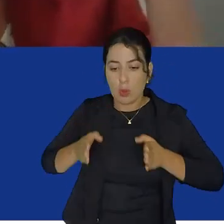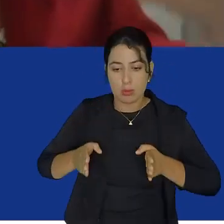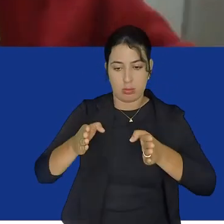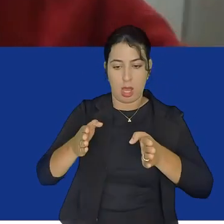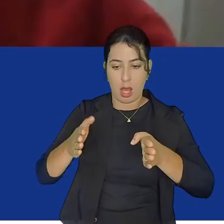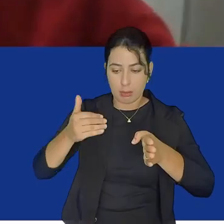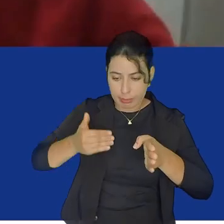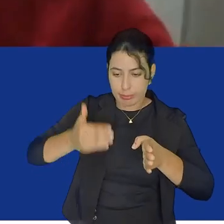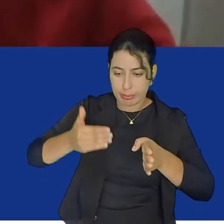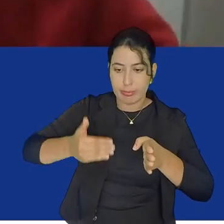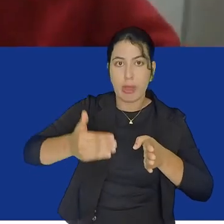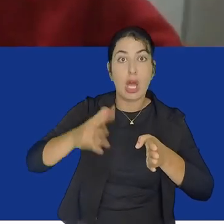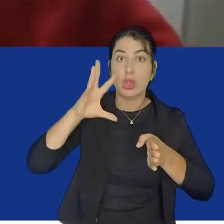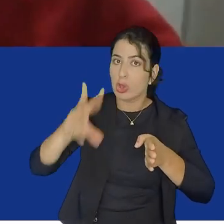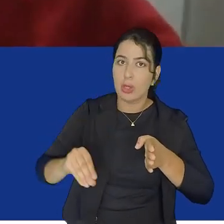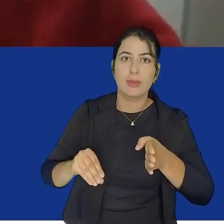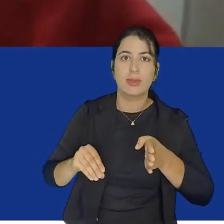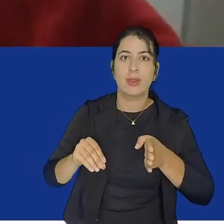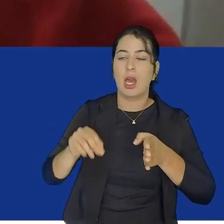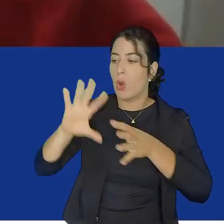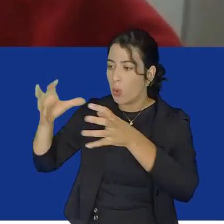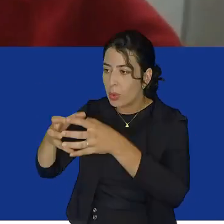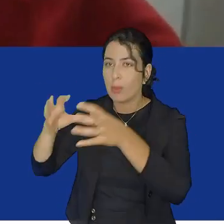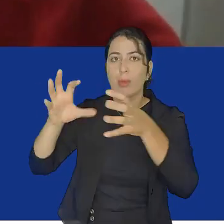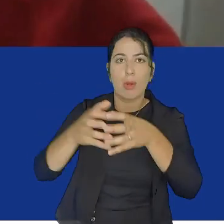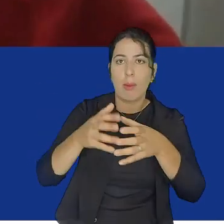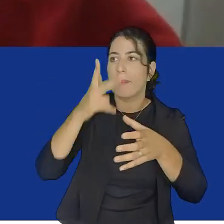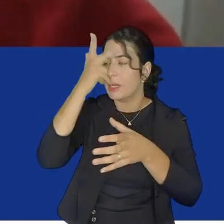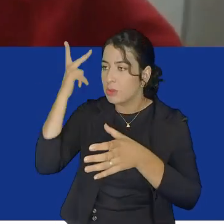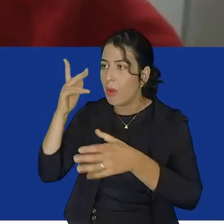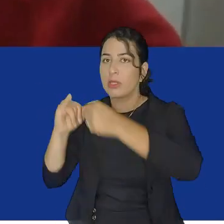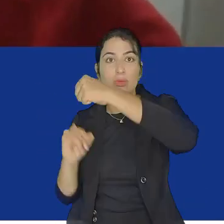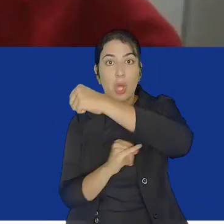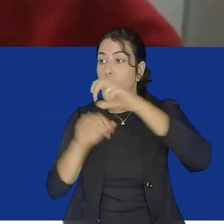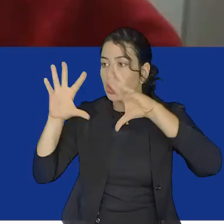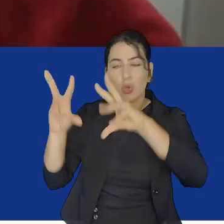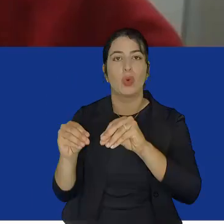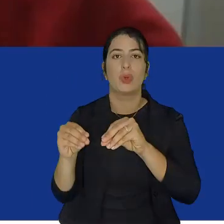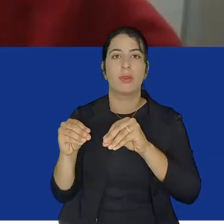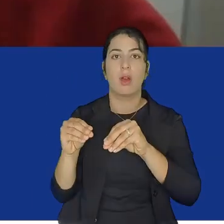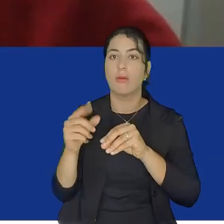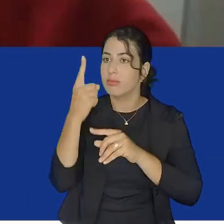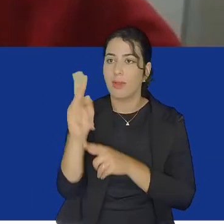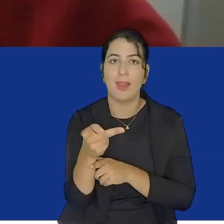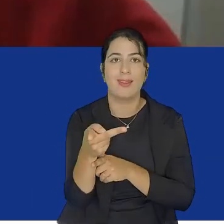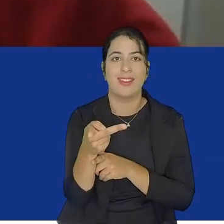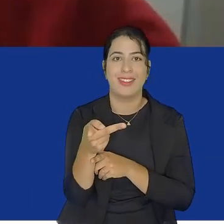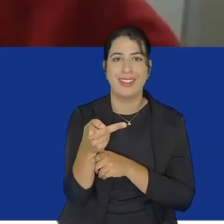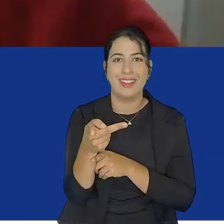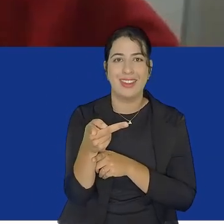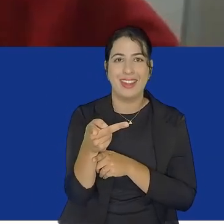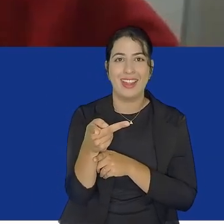pela instituição, pela pessoa, pelos colegas, pelos contextos, né? E que precisa ser entendido